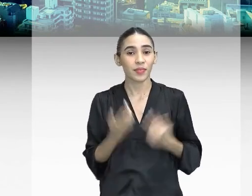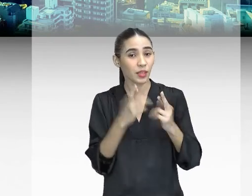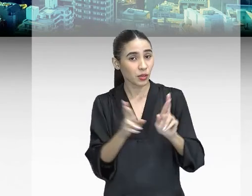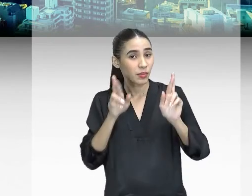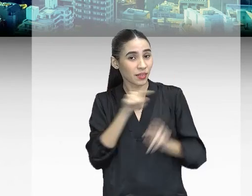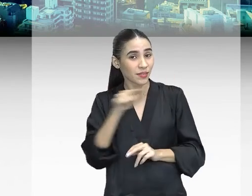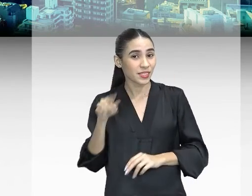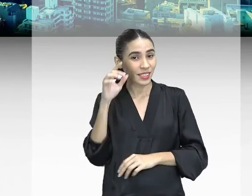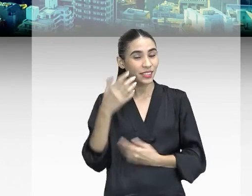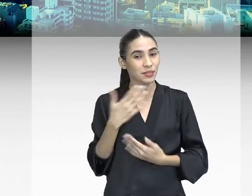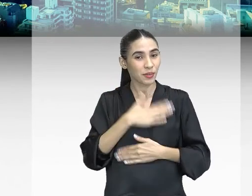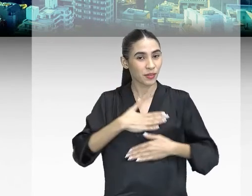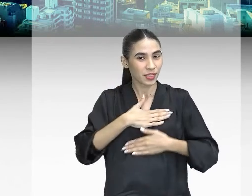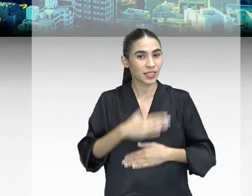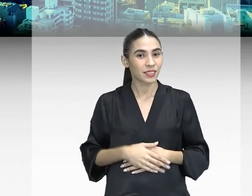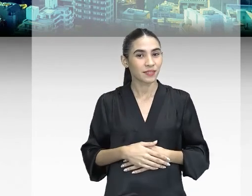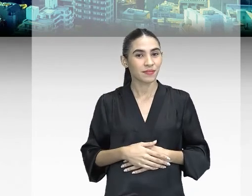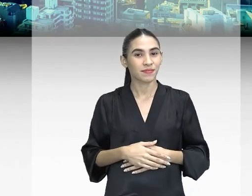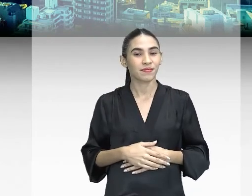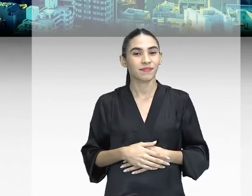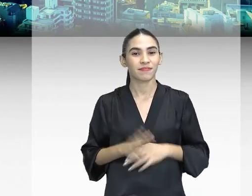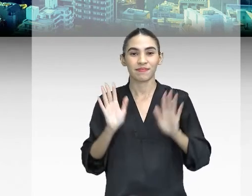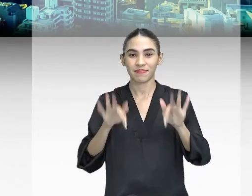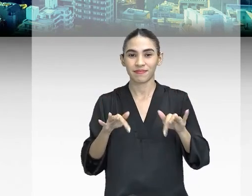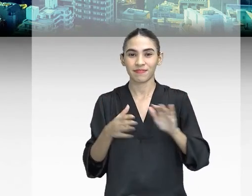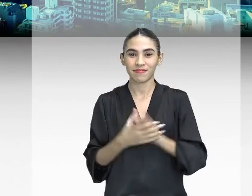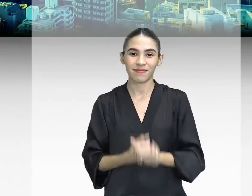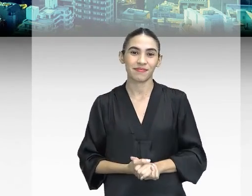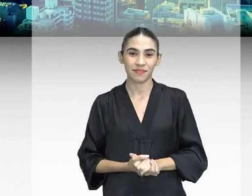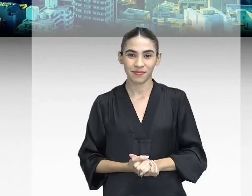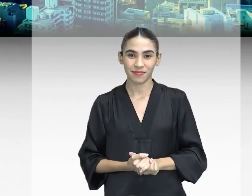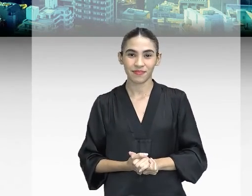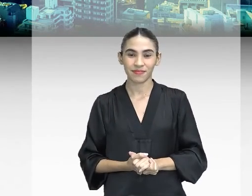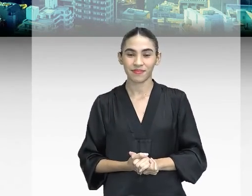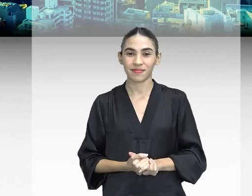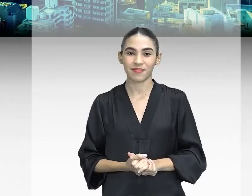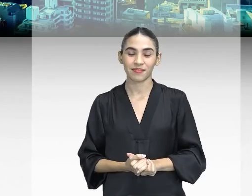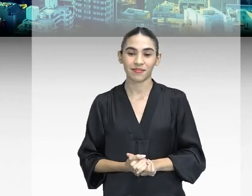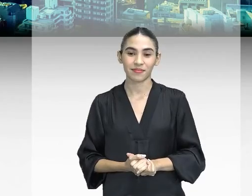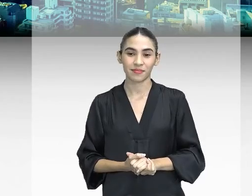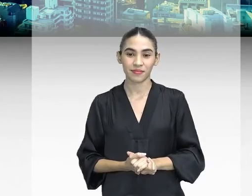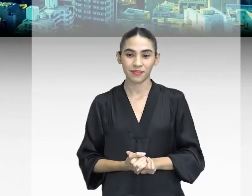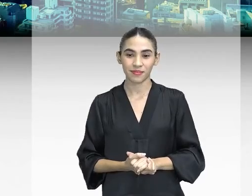Espero que vocês tenham gostado e aqui nós nos despedimos de vocês. Até a próxima. Tchau, pessoal.